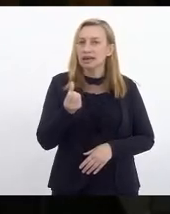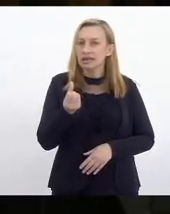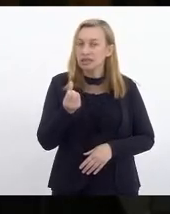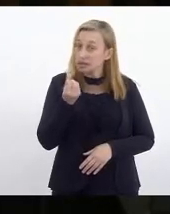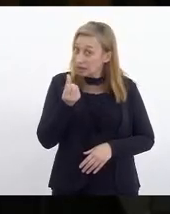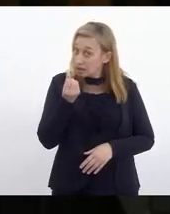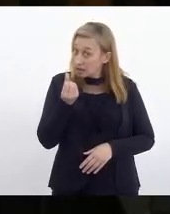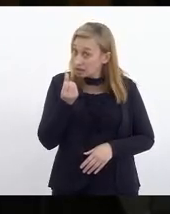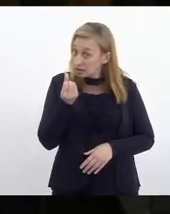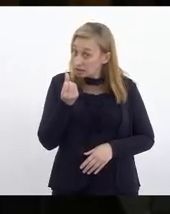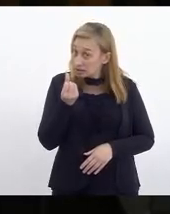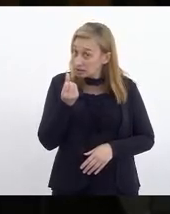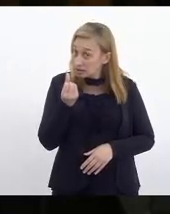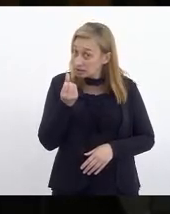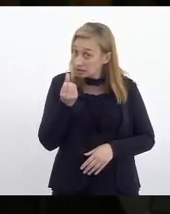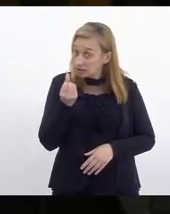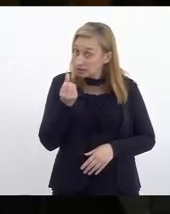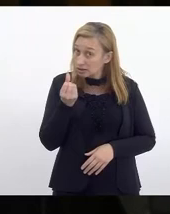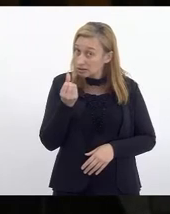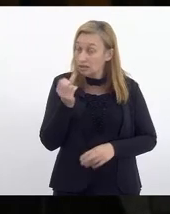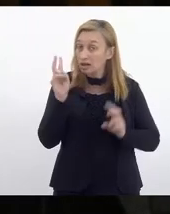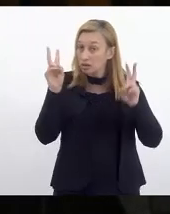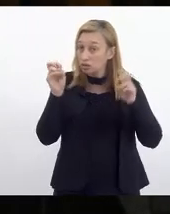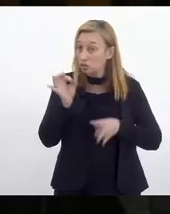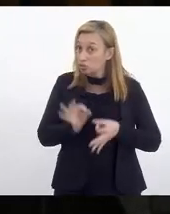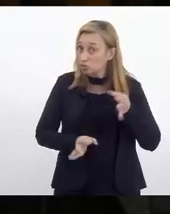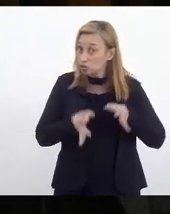somente seis teses jurídicas.